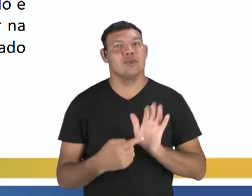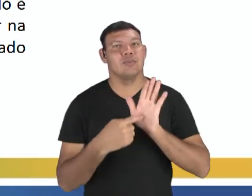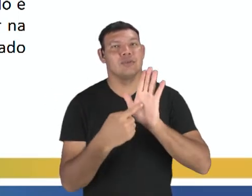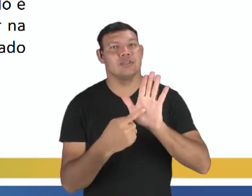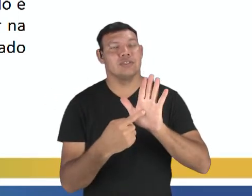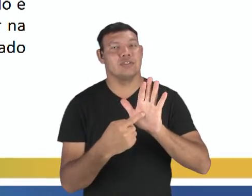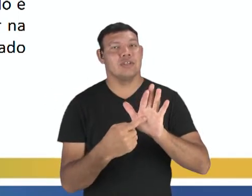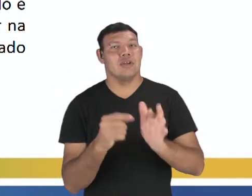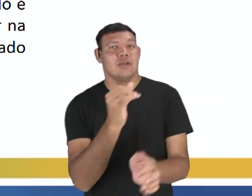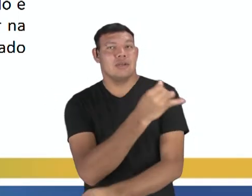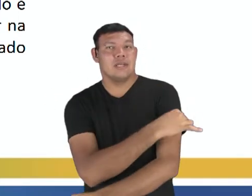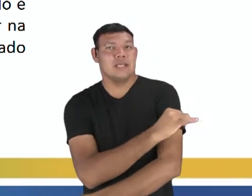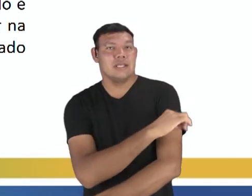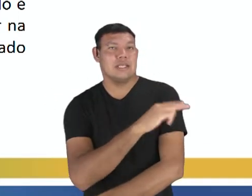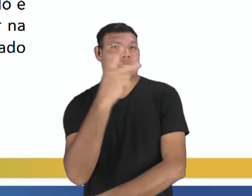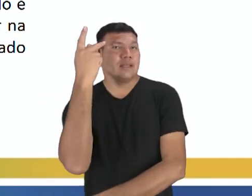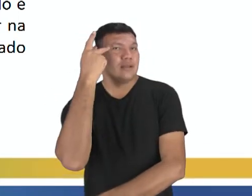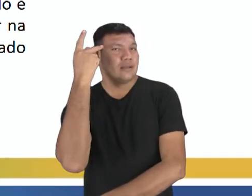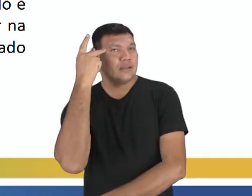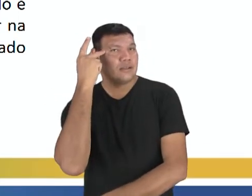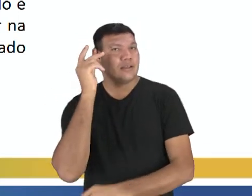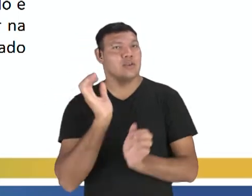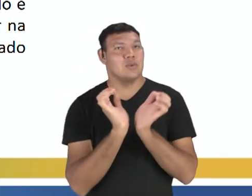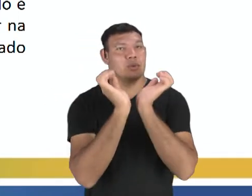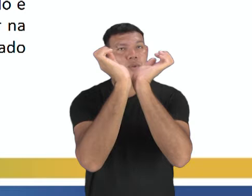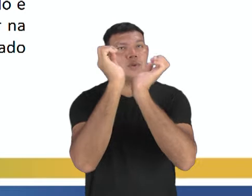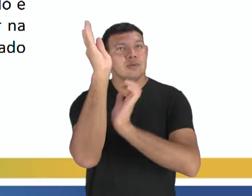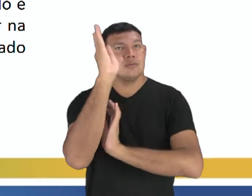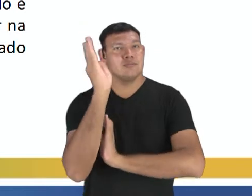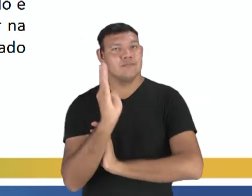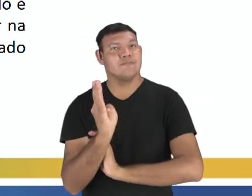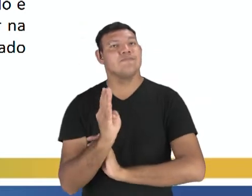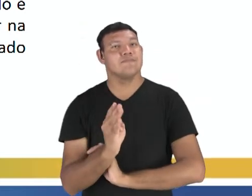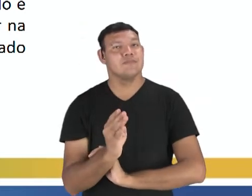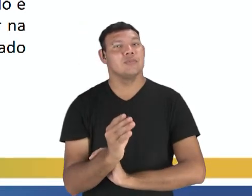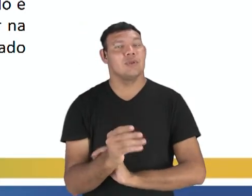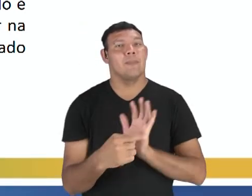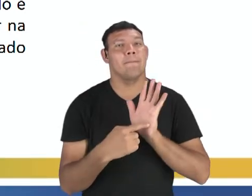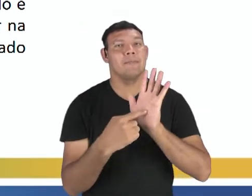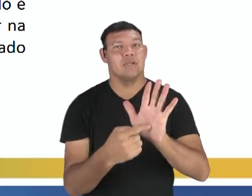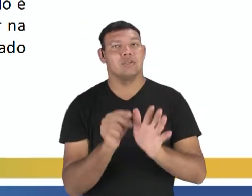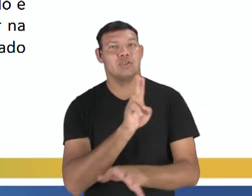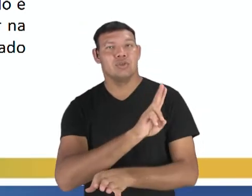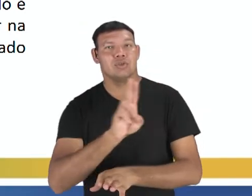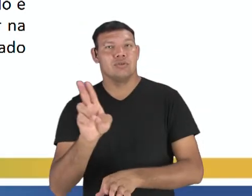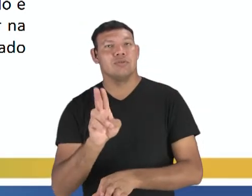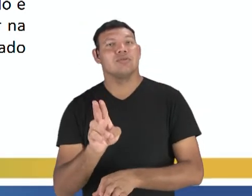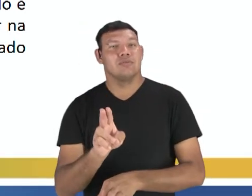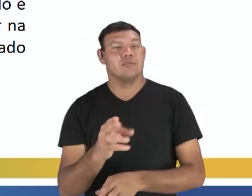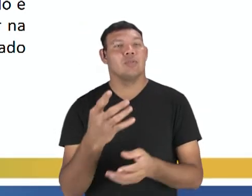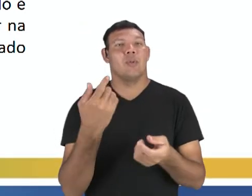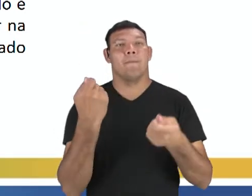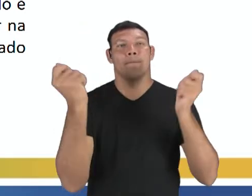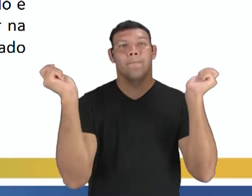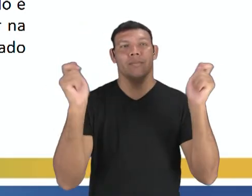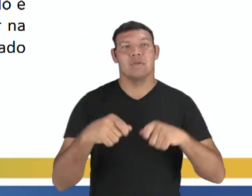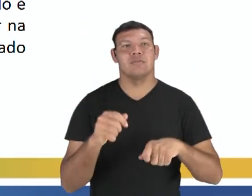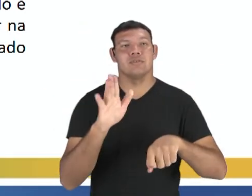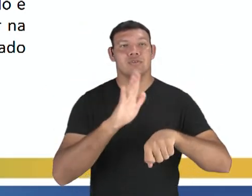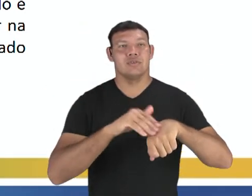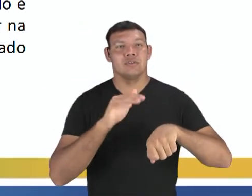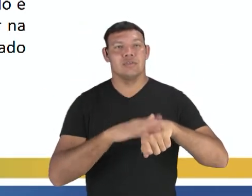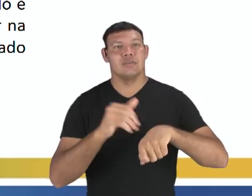dos nomes mais cogitados para estar na Ásia. Pelo time do Parque